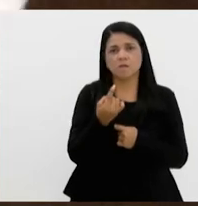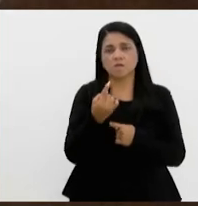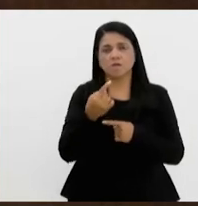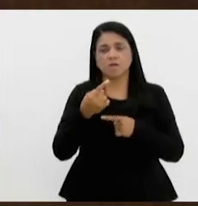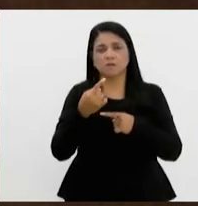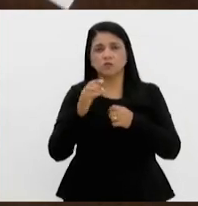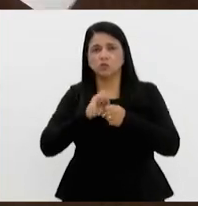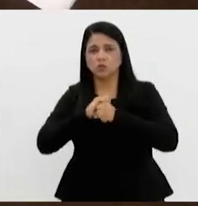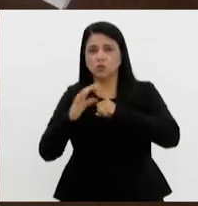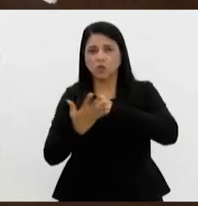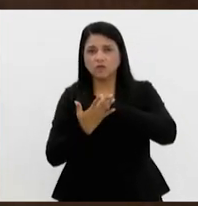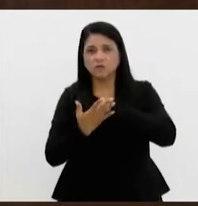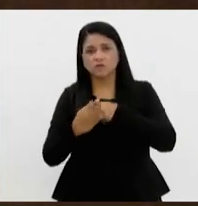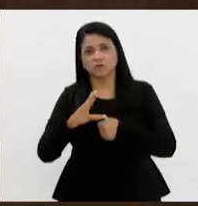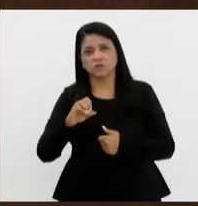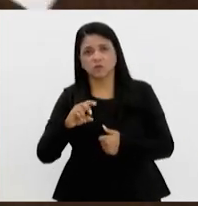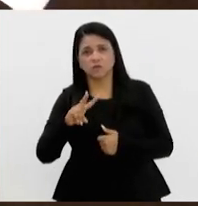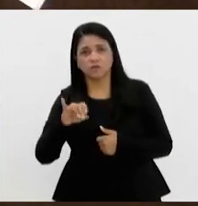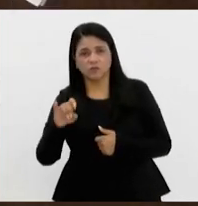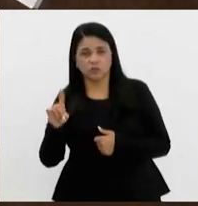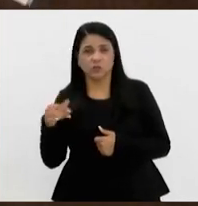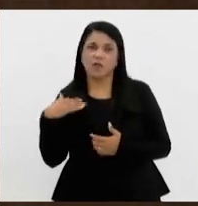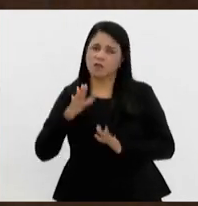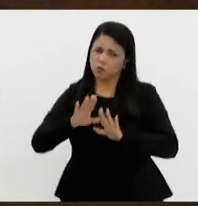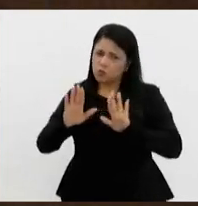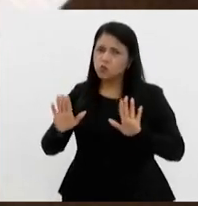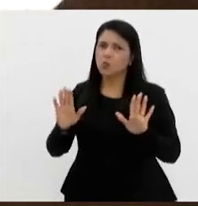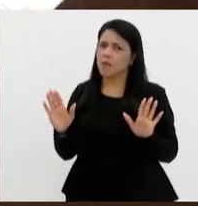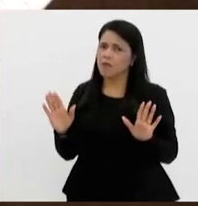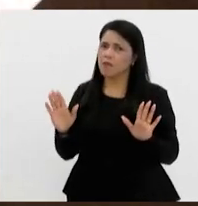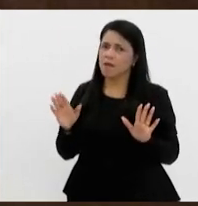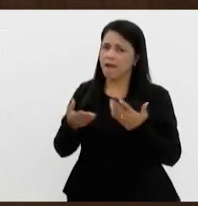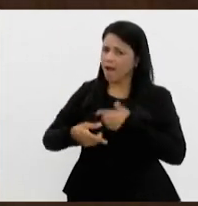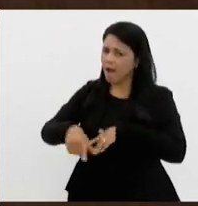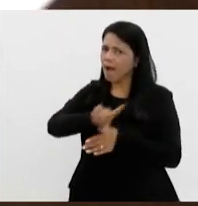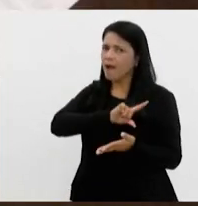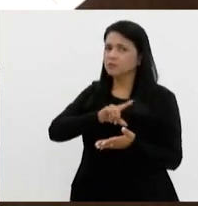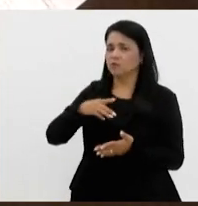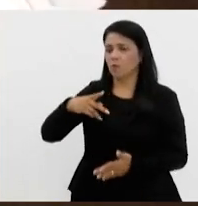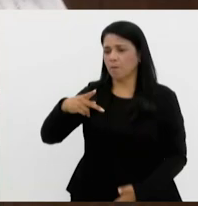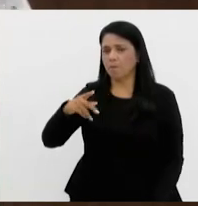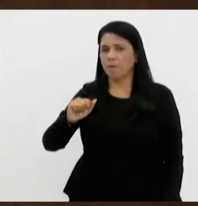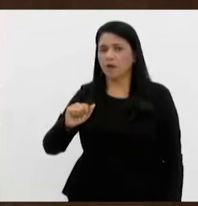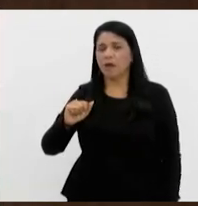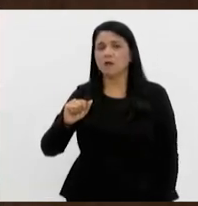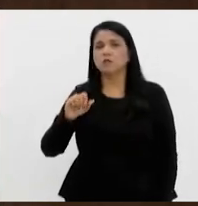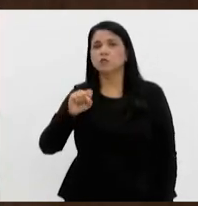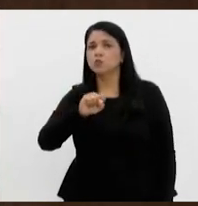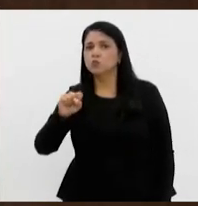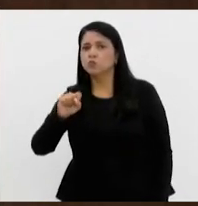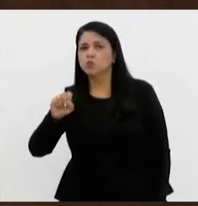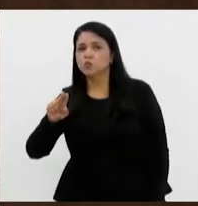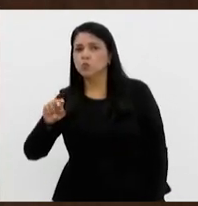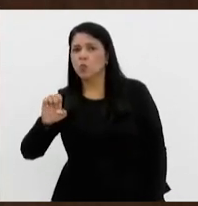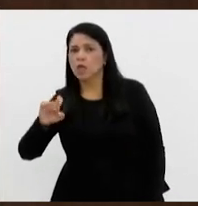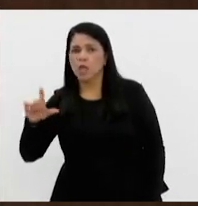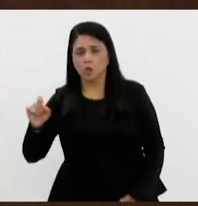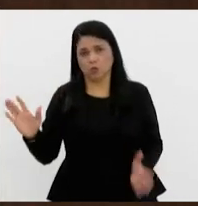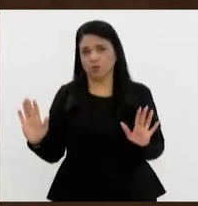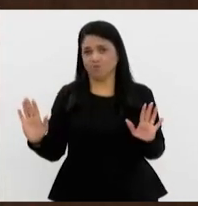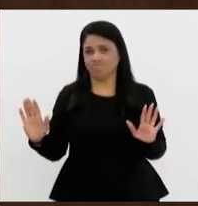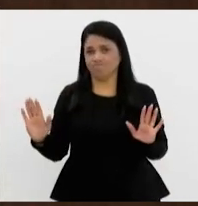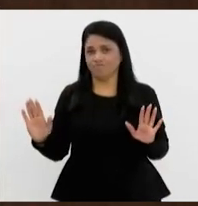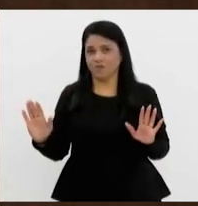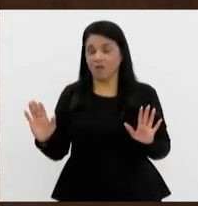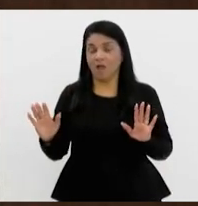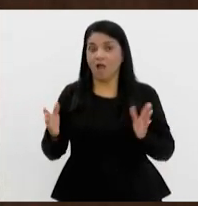Tudo bem, era o Pazuello que era um jumento. Eu reconheço que era um jumento. Mas a Nísia Trindade tem uma história